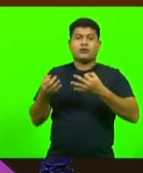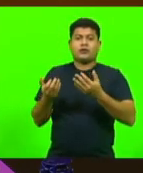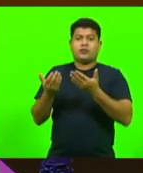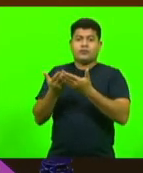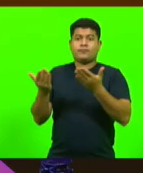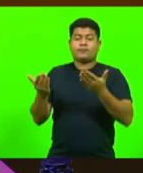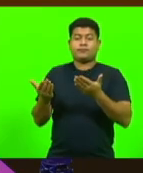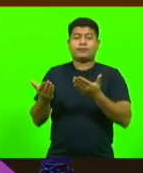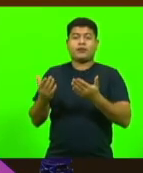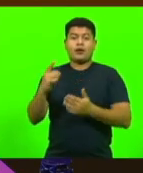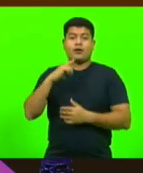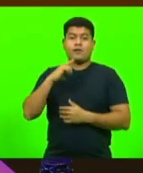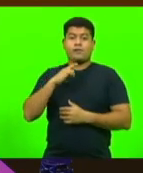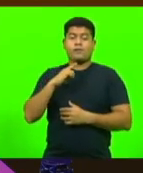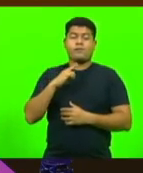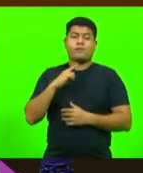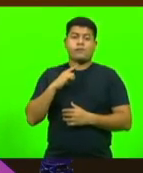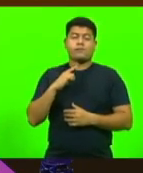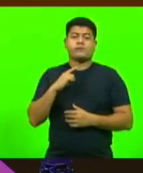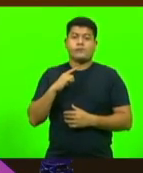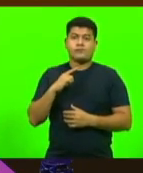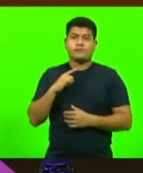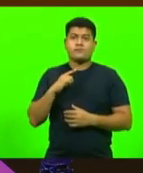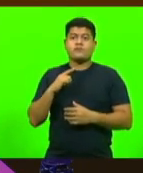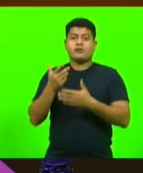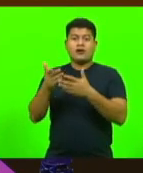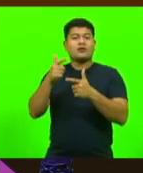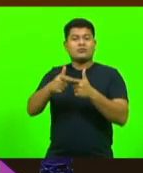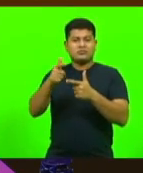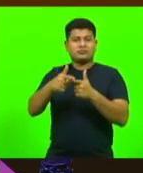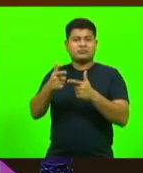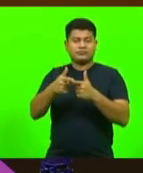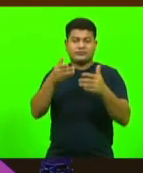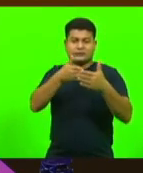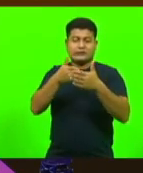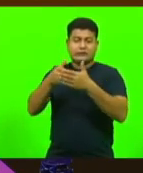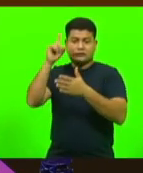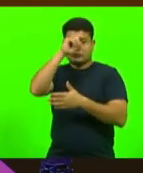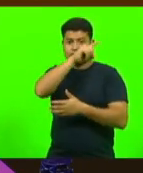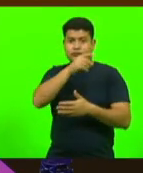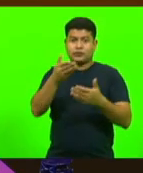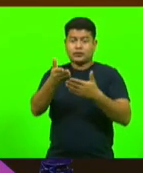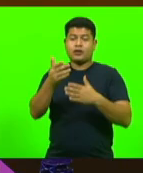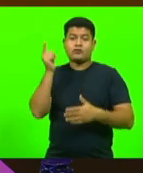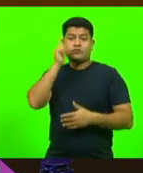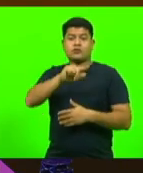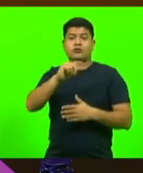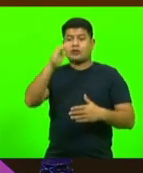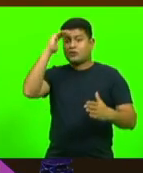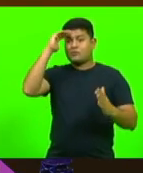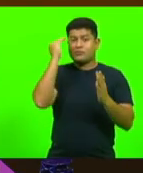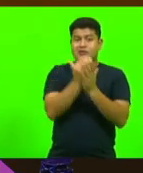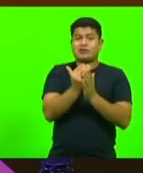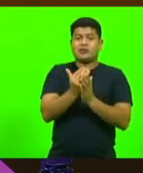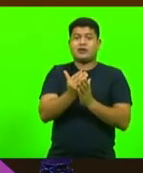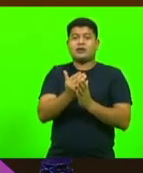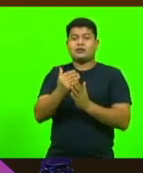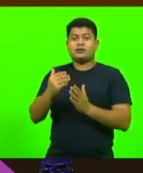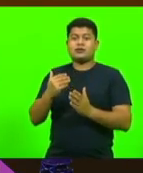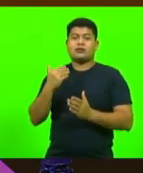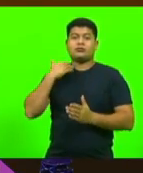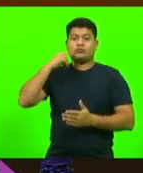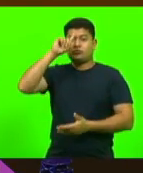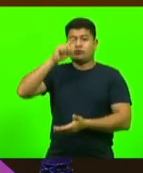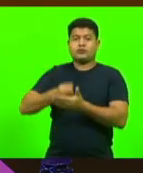então tem uma falta um gargalo para os Oficiais de Justiça cumpriram Os mandados eu contrato uma empresa